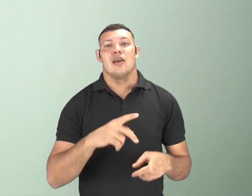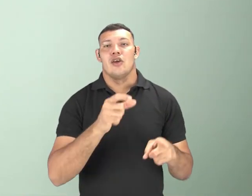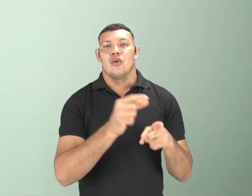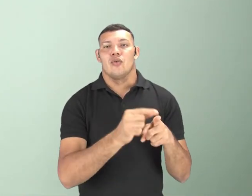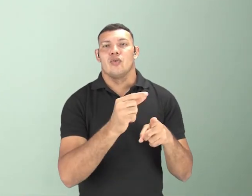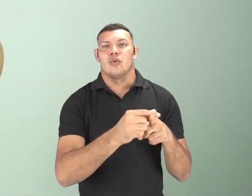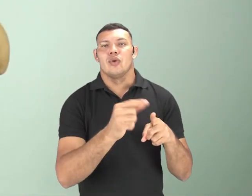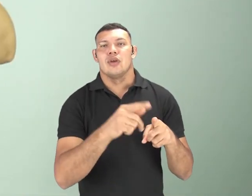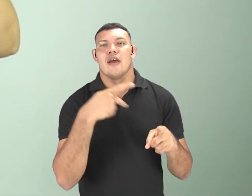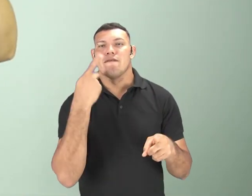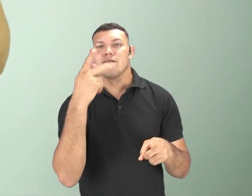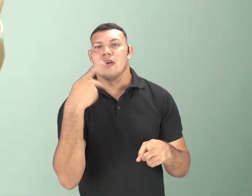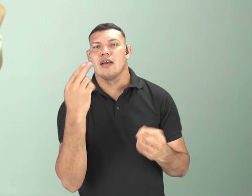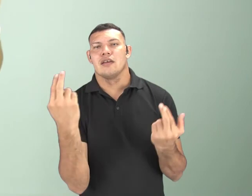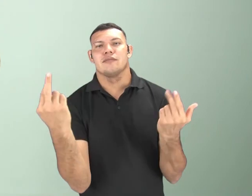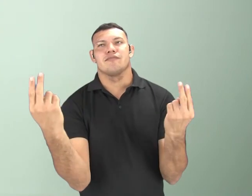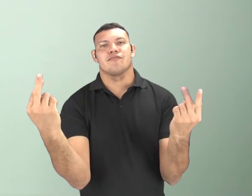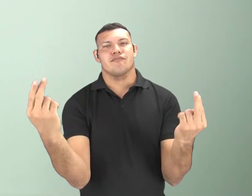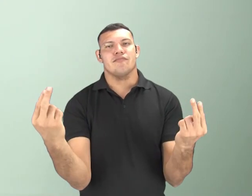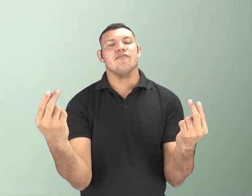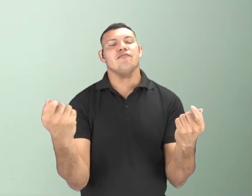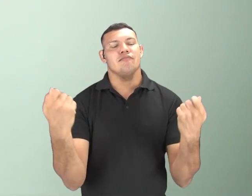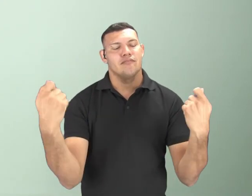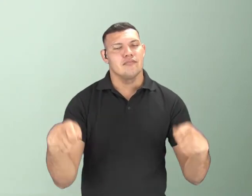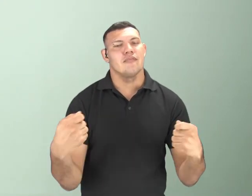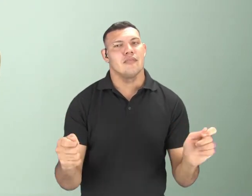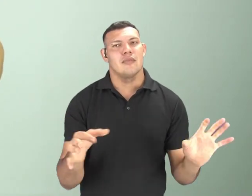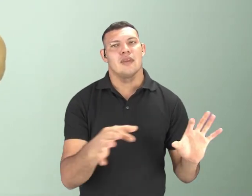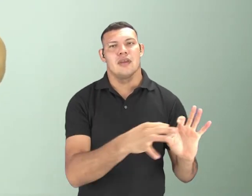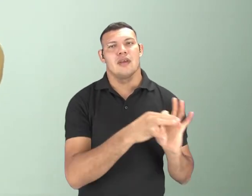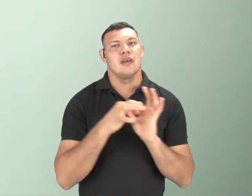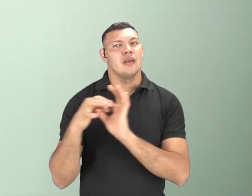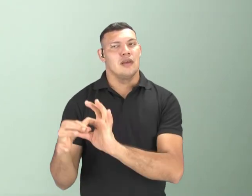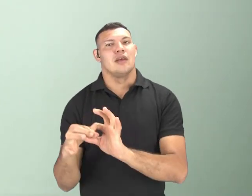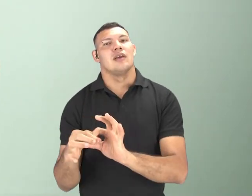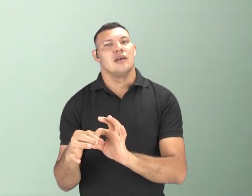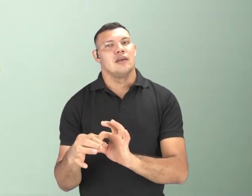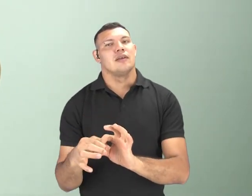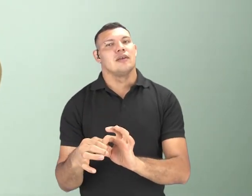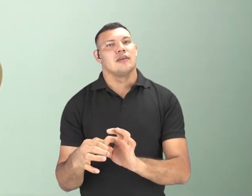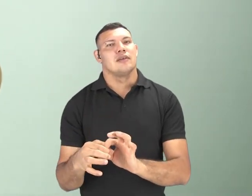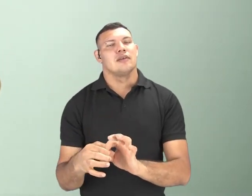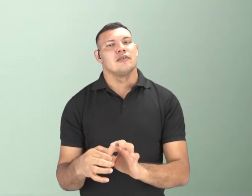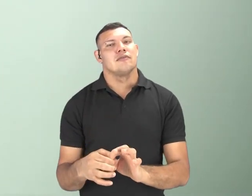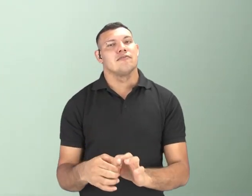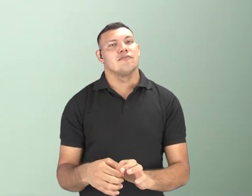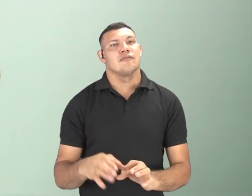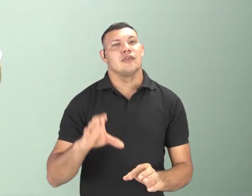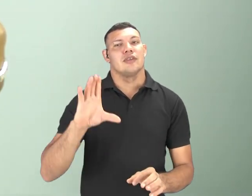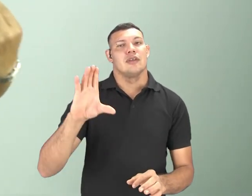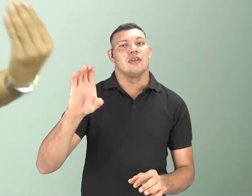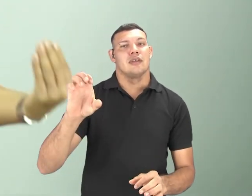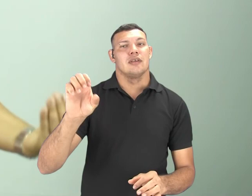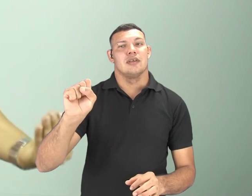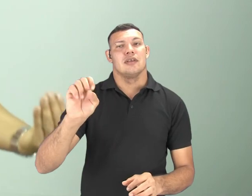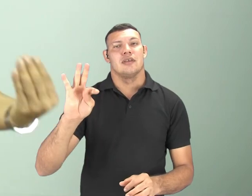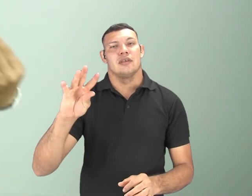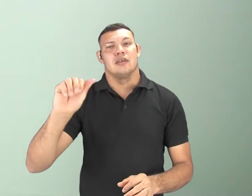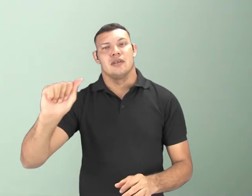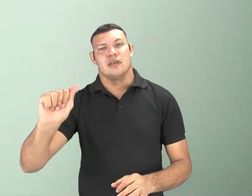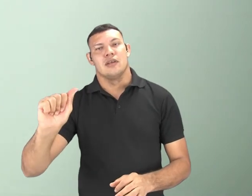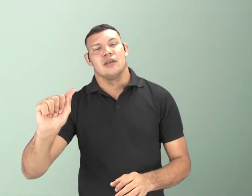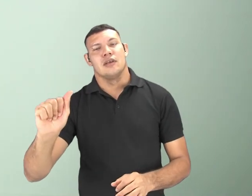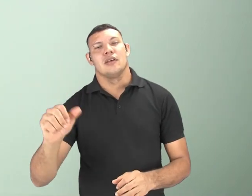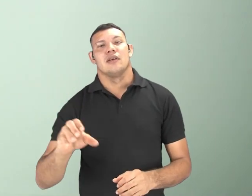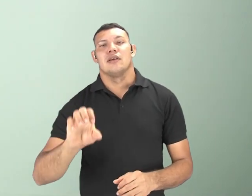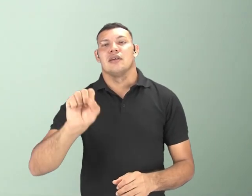Então, para isso, você tem que ter um contexto para você entender Quando eu falo sexta, de café da